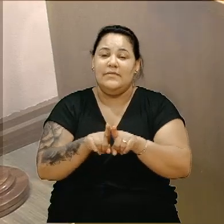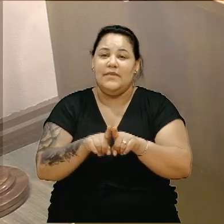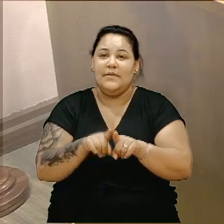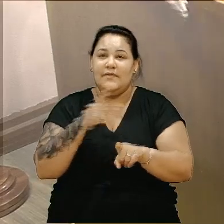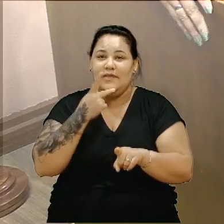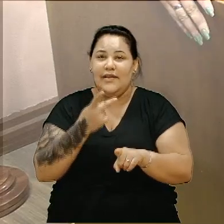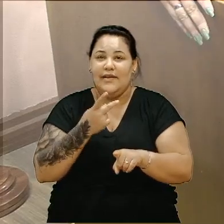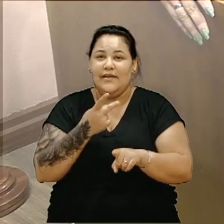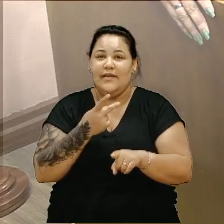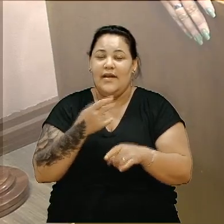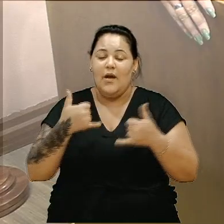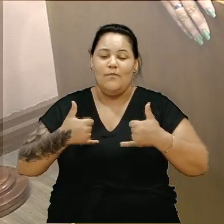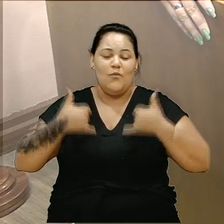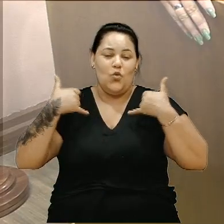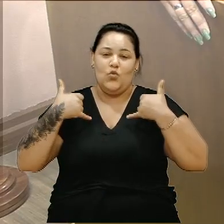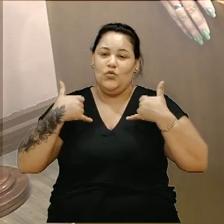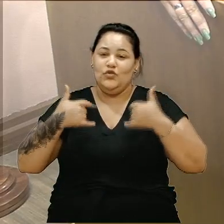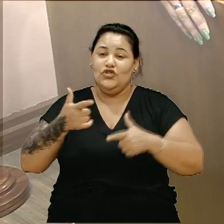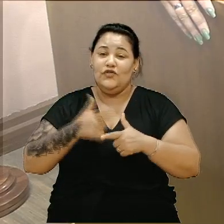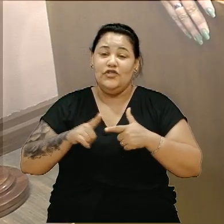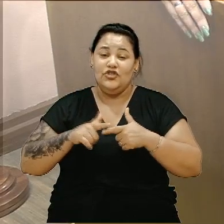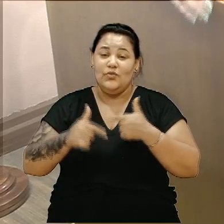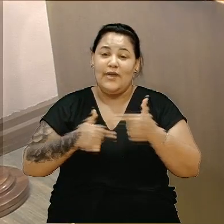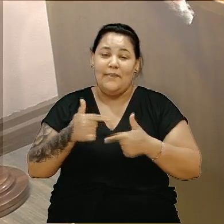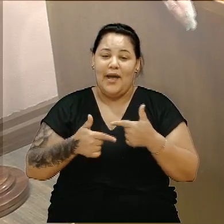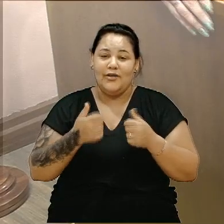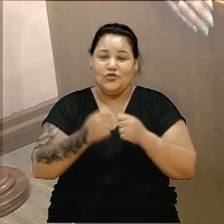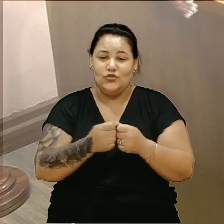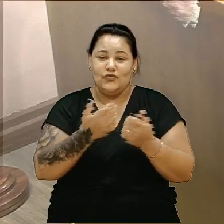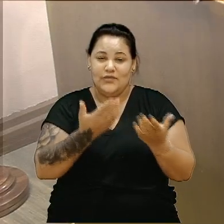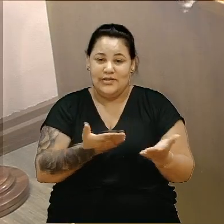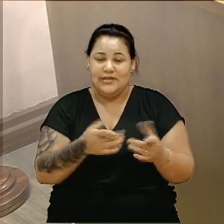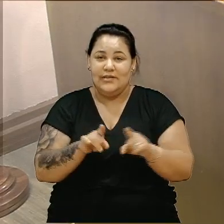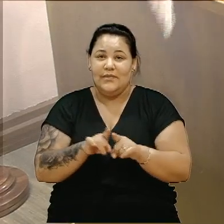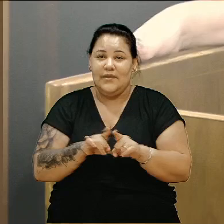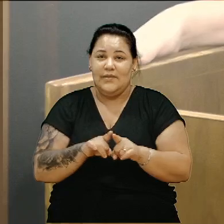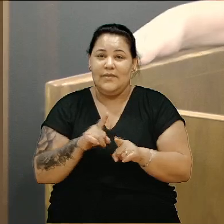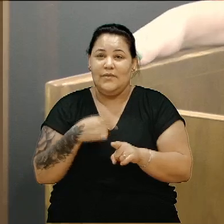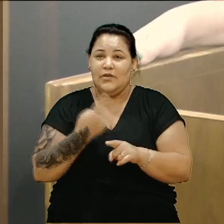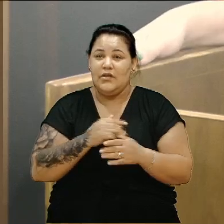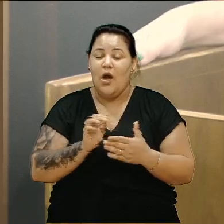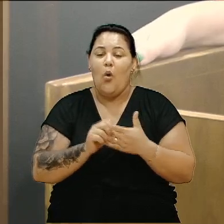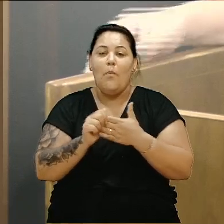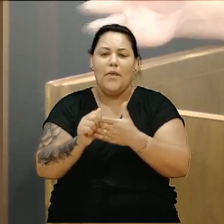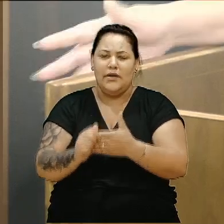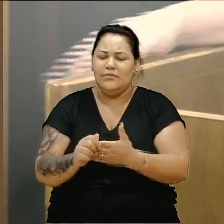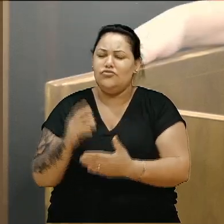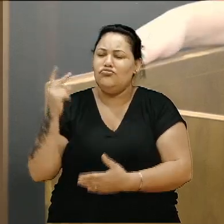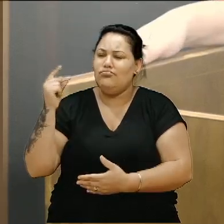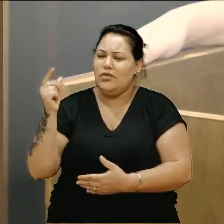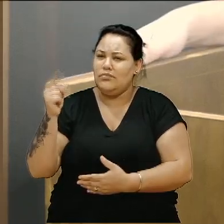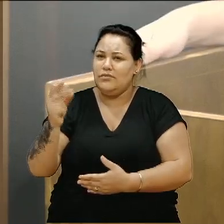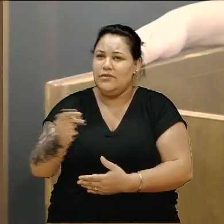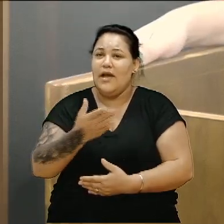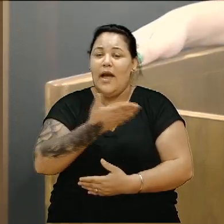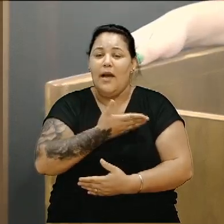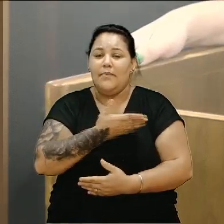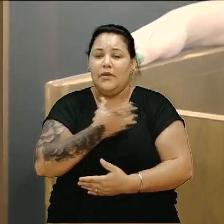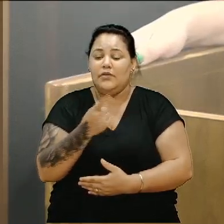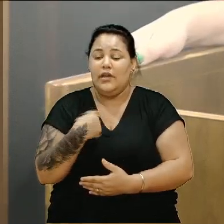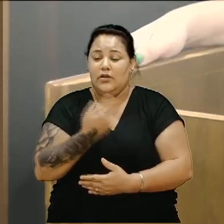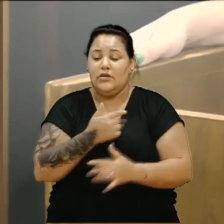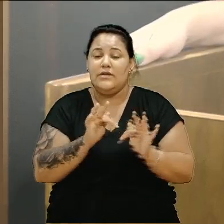dividir o espaço com o senhor, né, que a gente acompanha de longa data, amigo da nossa família,